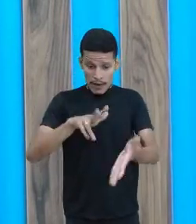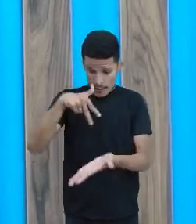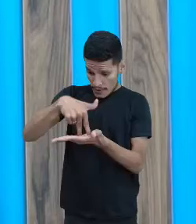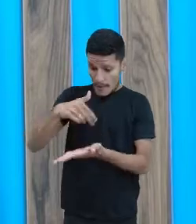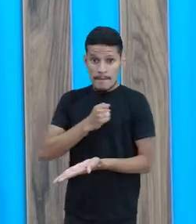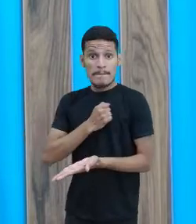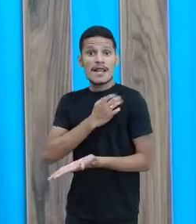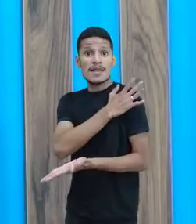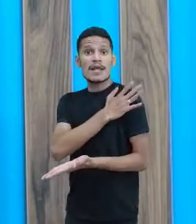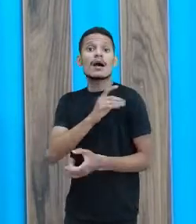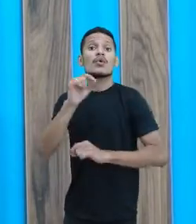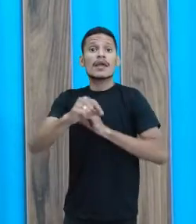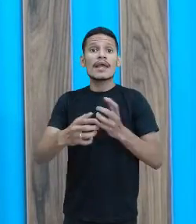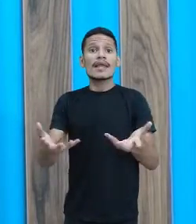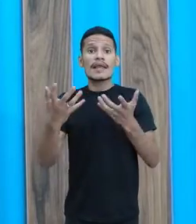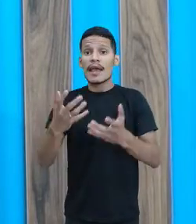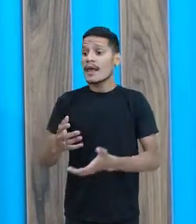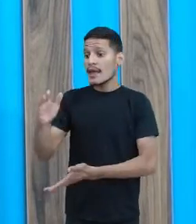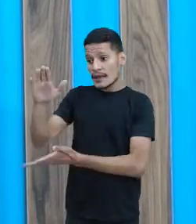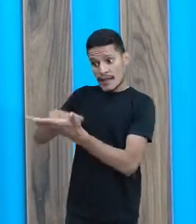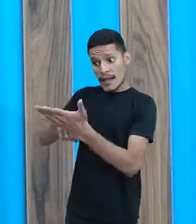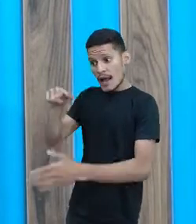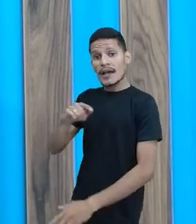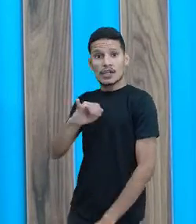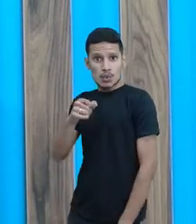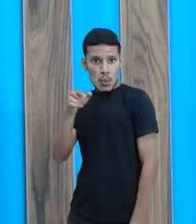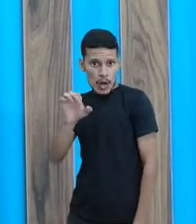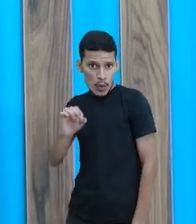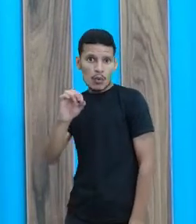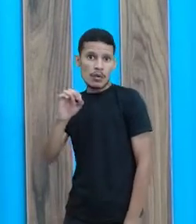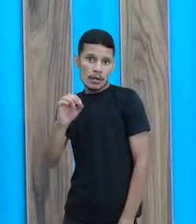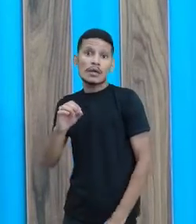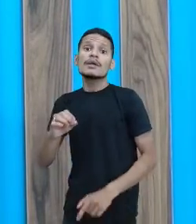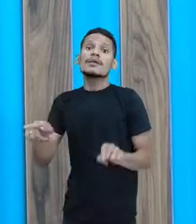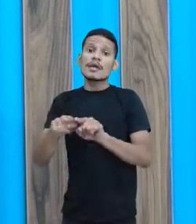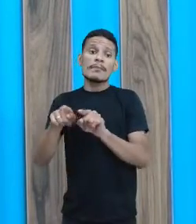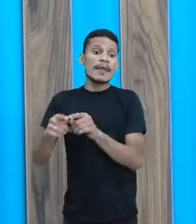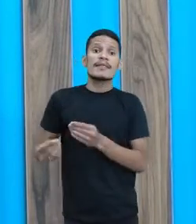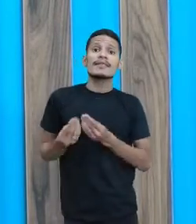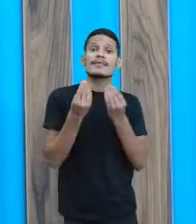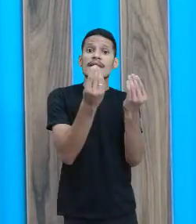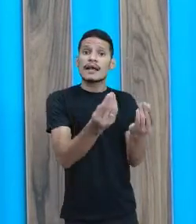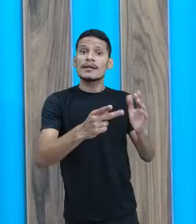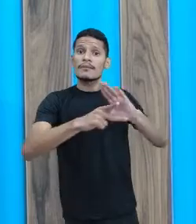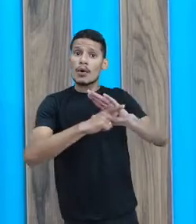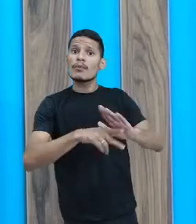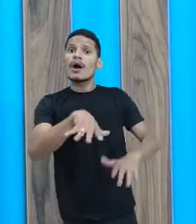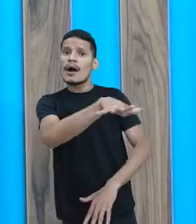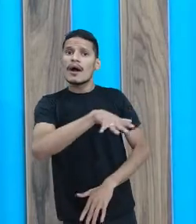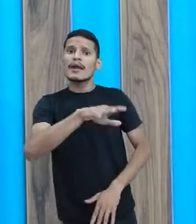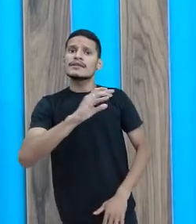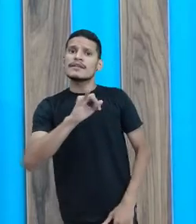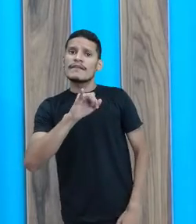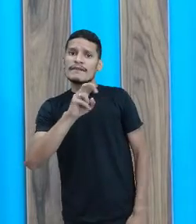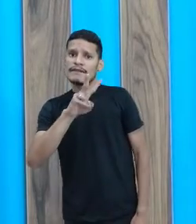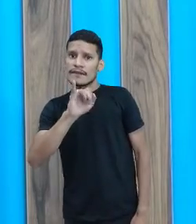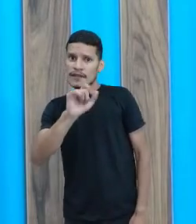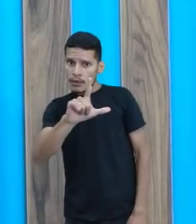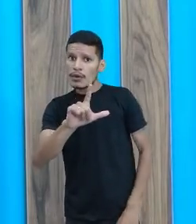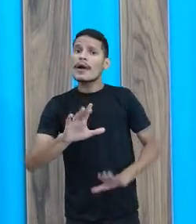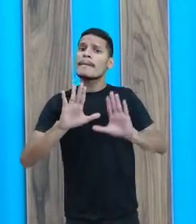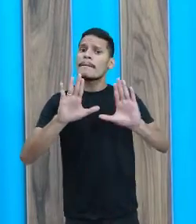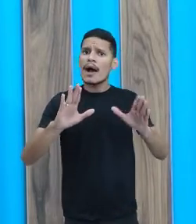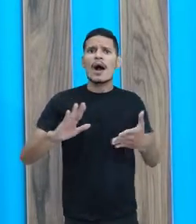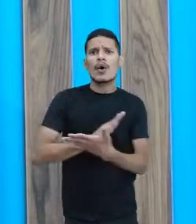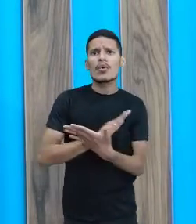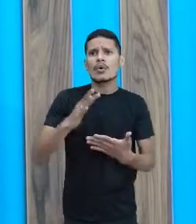assumissem o poder, derrubando o Jango, e logo em seguida entregasse de volta ao poder para os setores civis. Daí que muitos políticos,